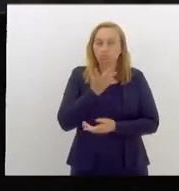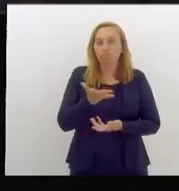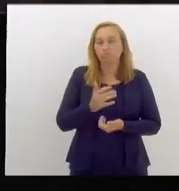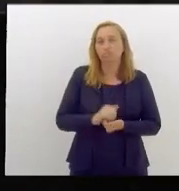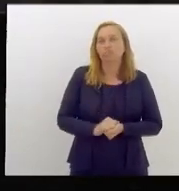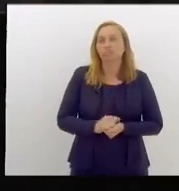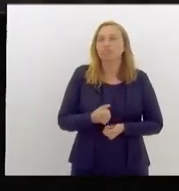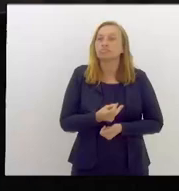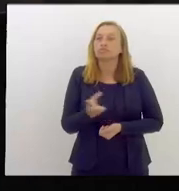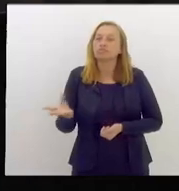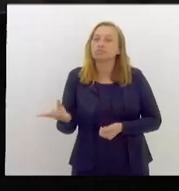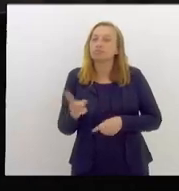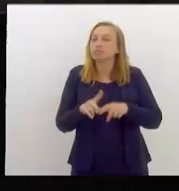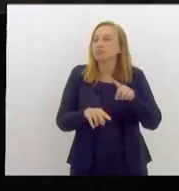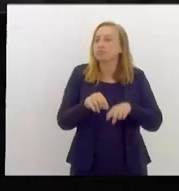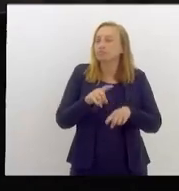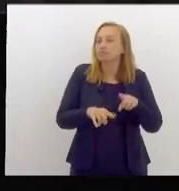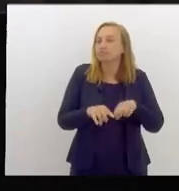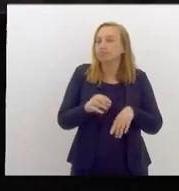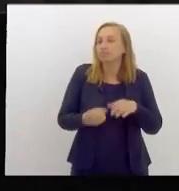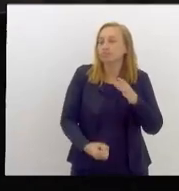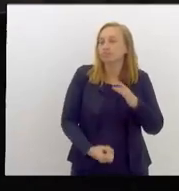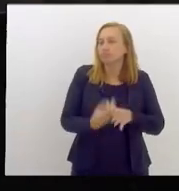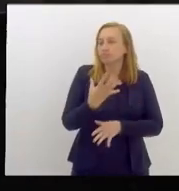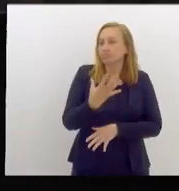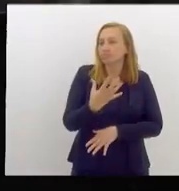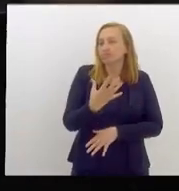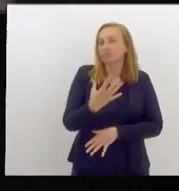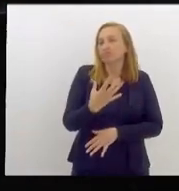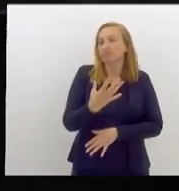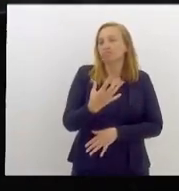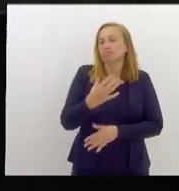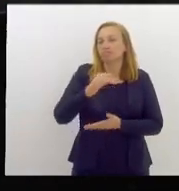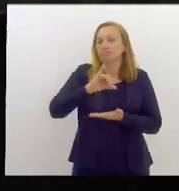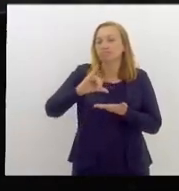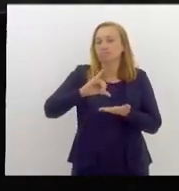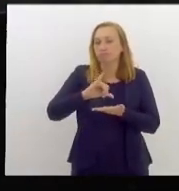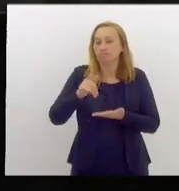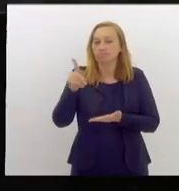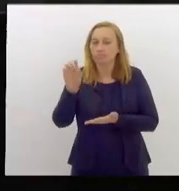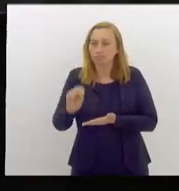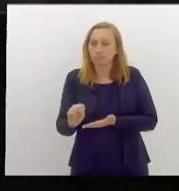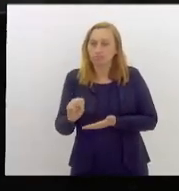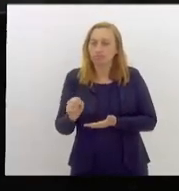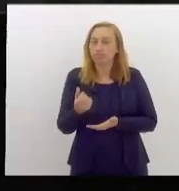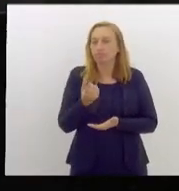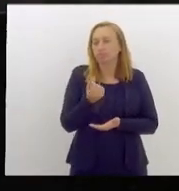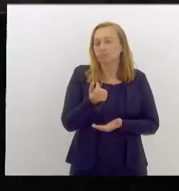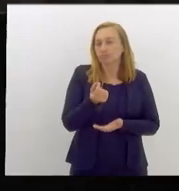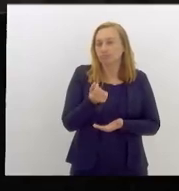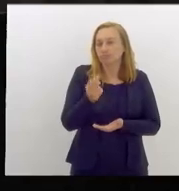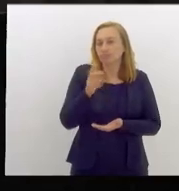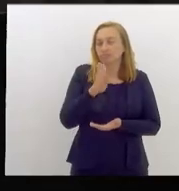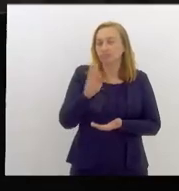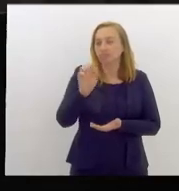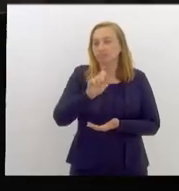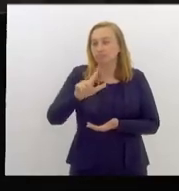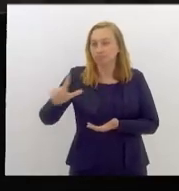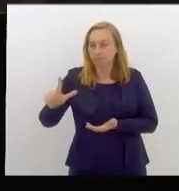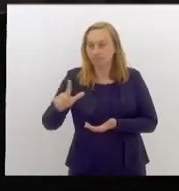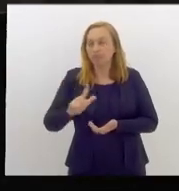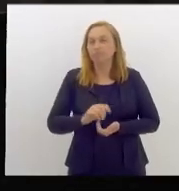a quantidade da produção de óleo e de gás a questão do preço do barril do tipo